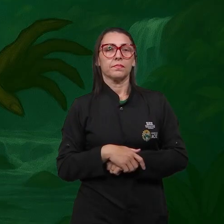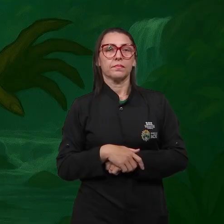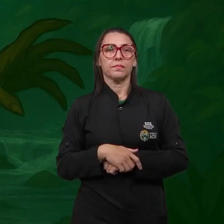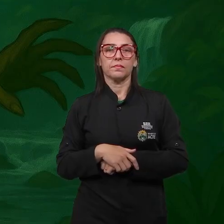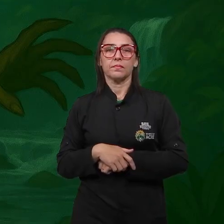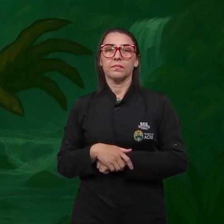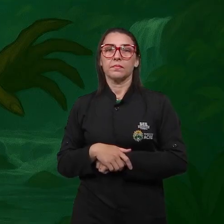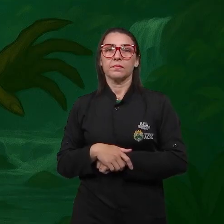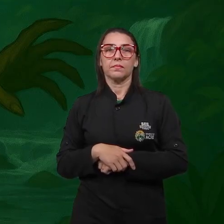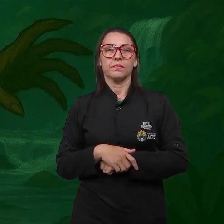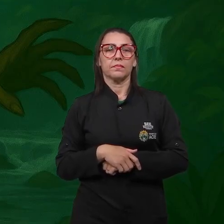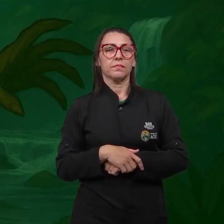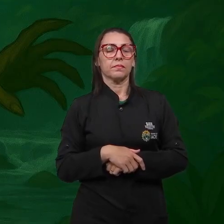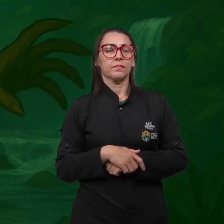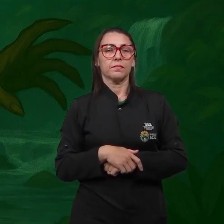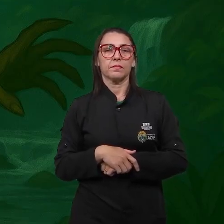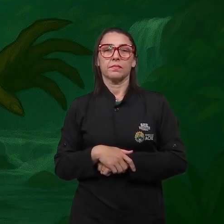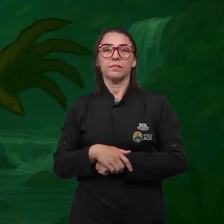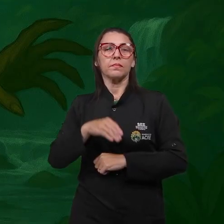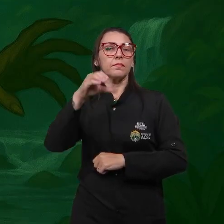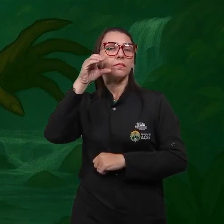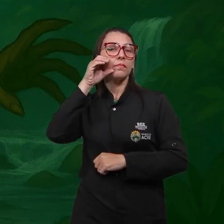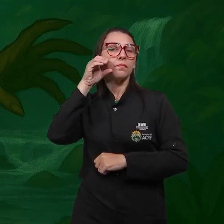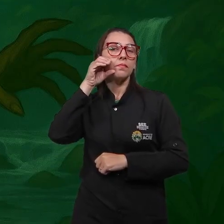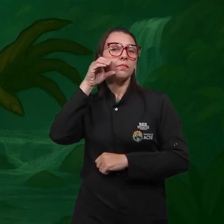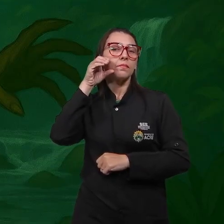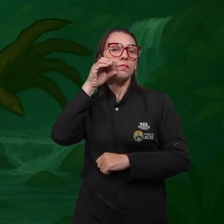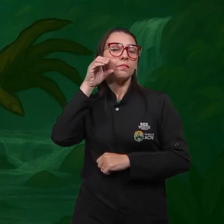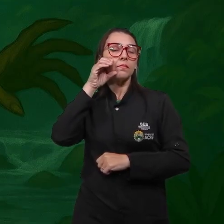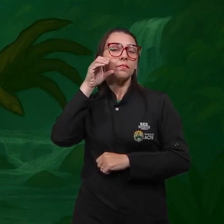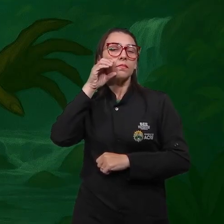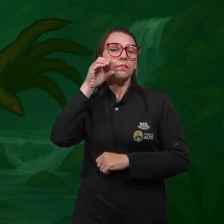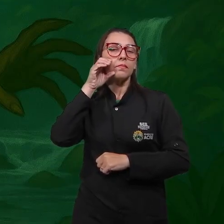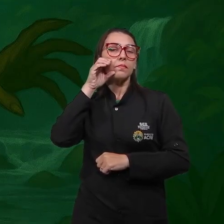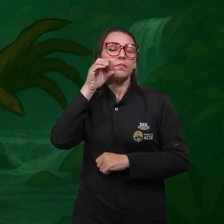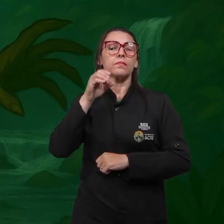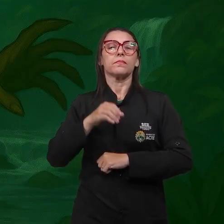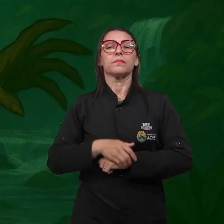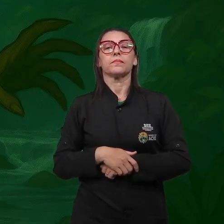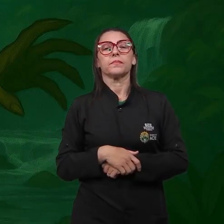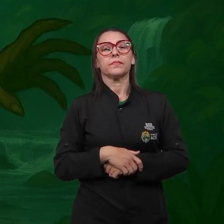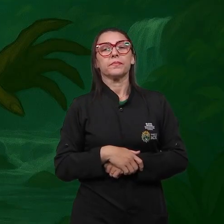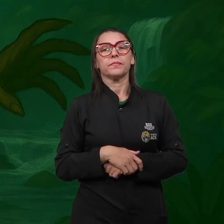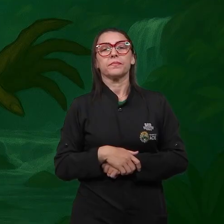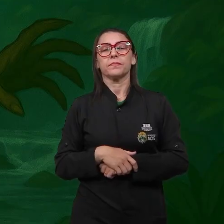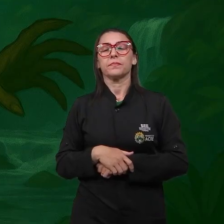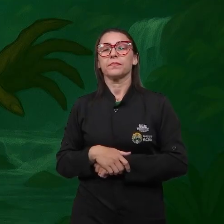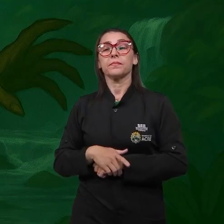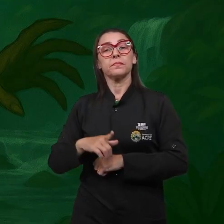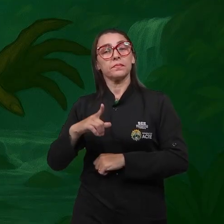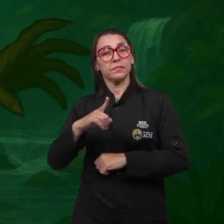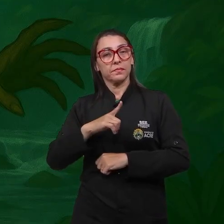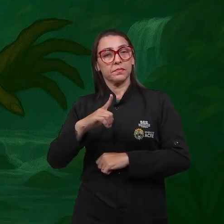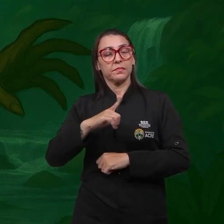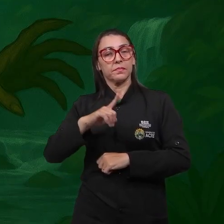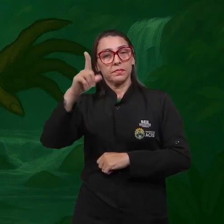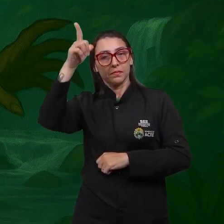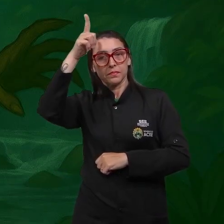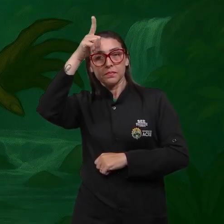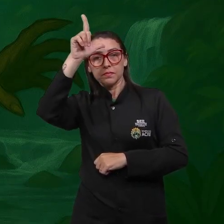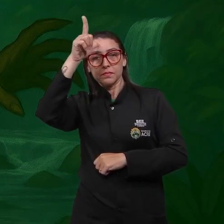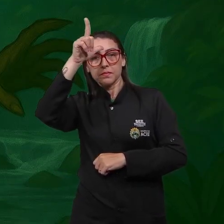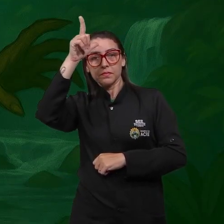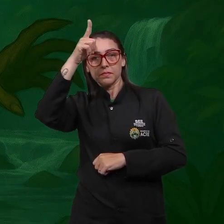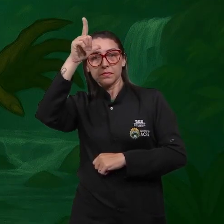para a Colômbia, é isso? Na Colômbia tem essa lenda aí, que é a